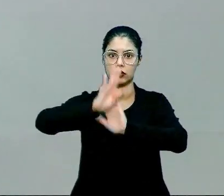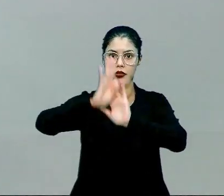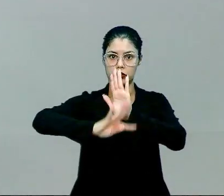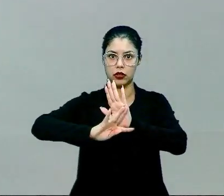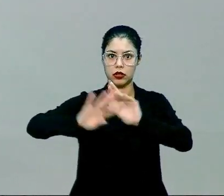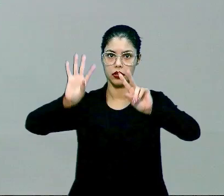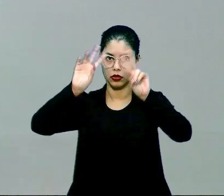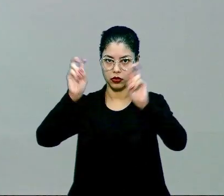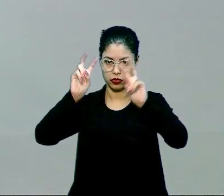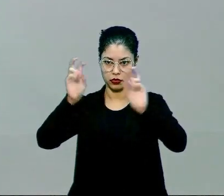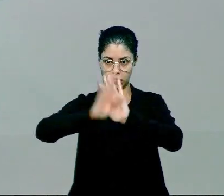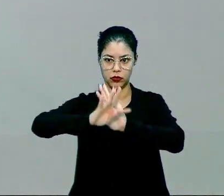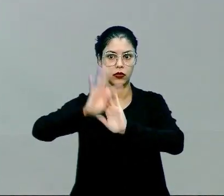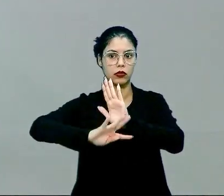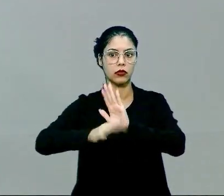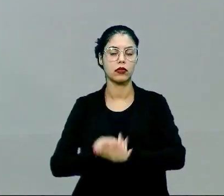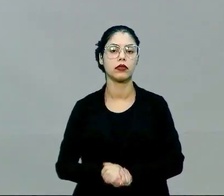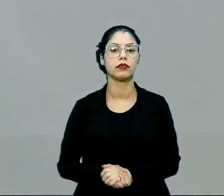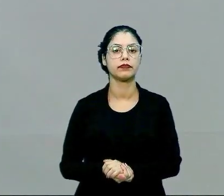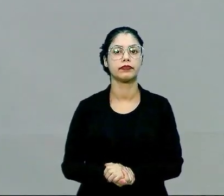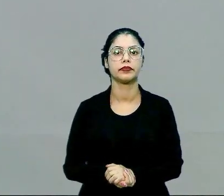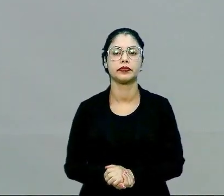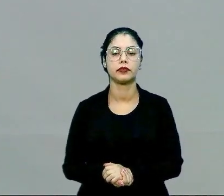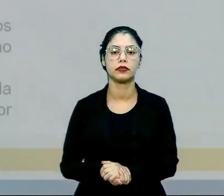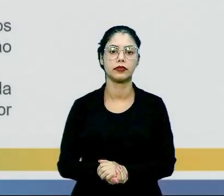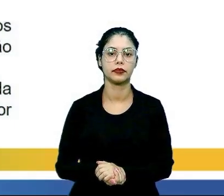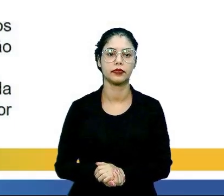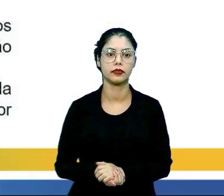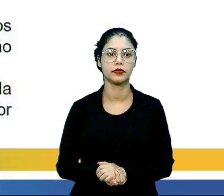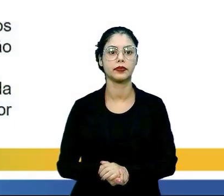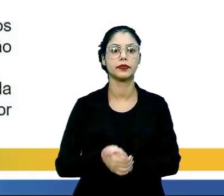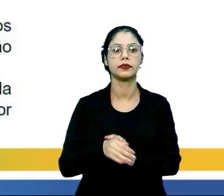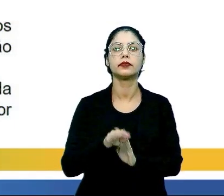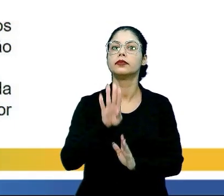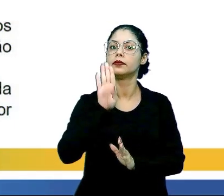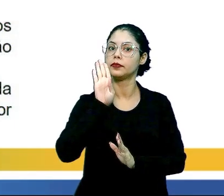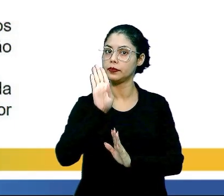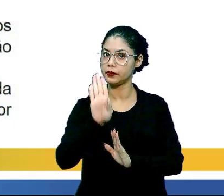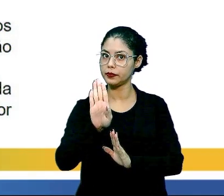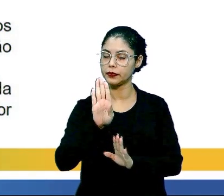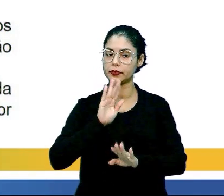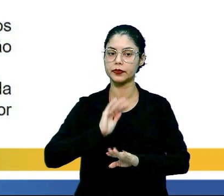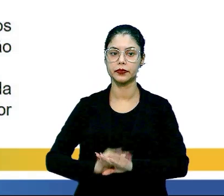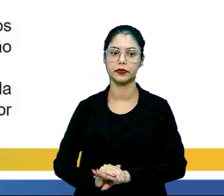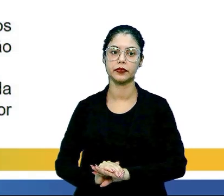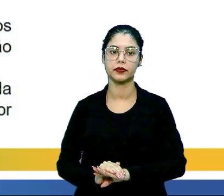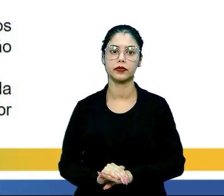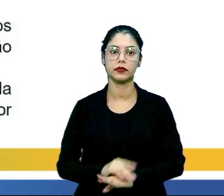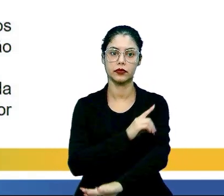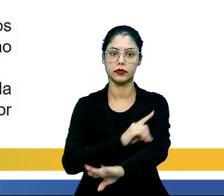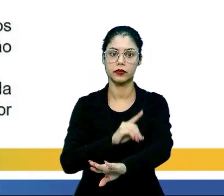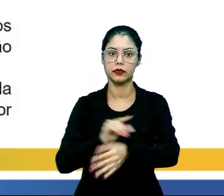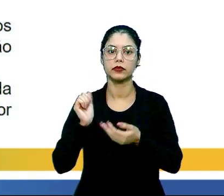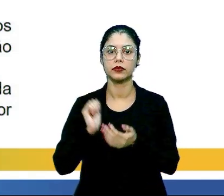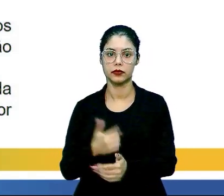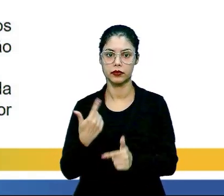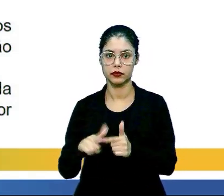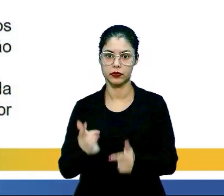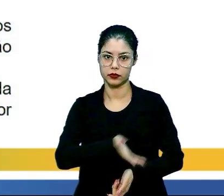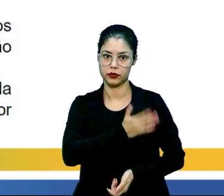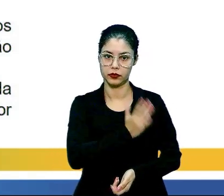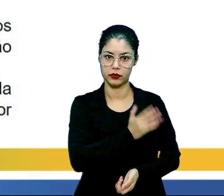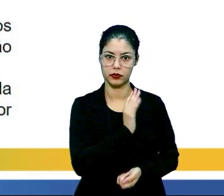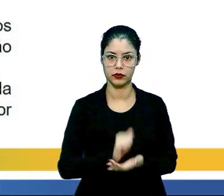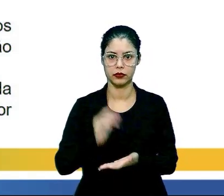foi apresentado inicialmente no texto, a gente já não considera tanto, beleza? Então vamos lá para a alternativa B. A diabetes, os